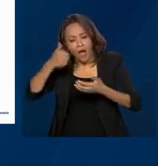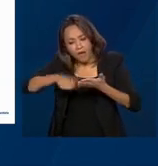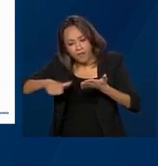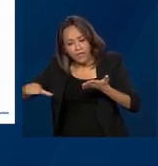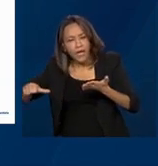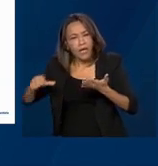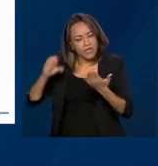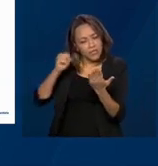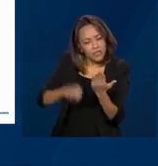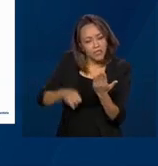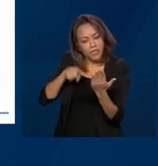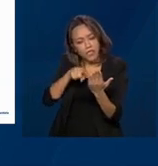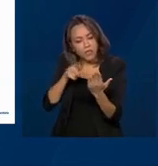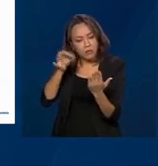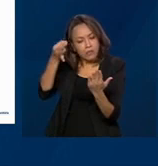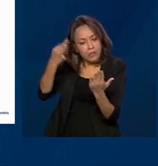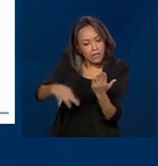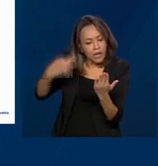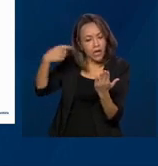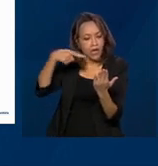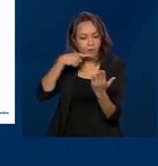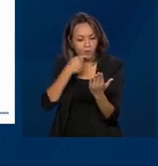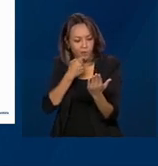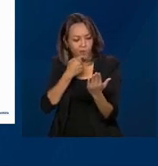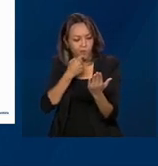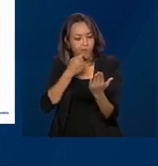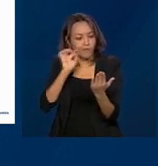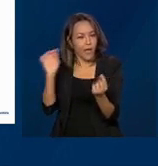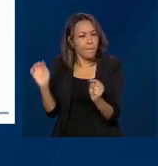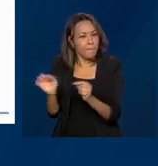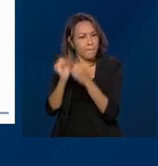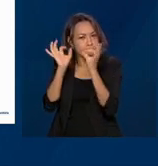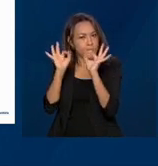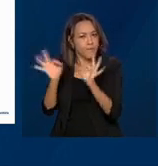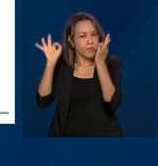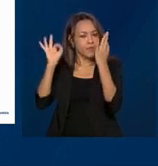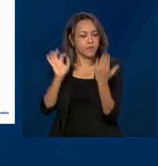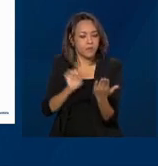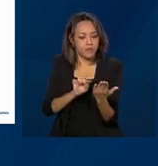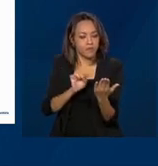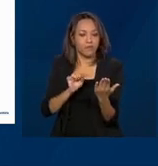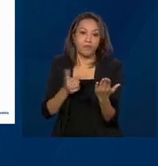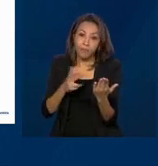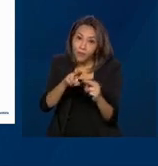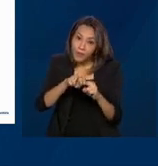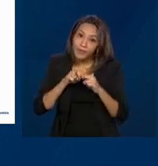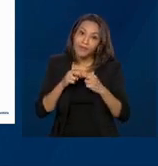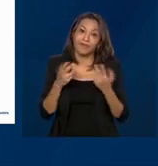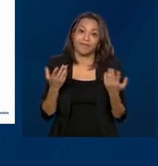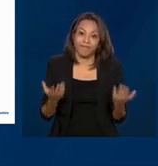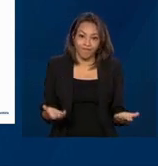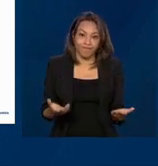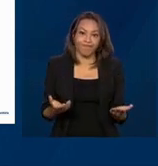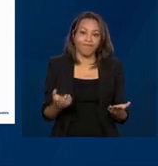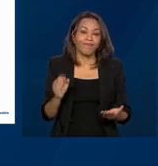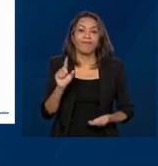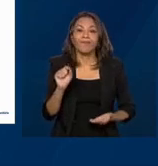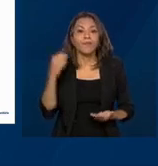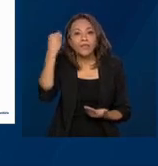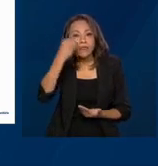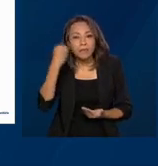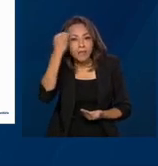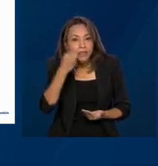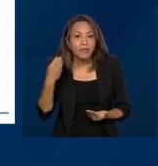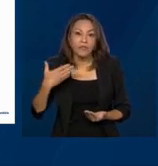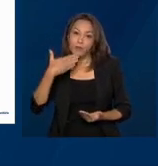saber se aquilo que está sendo alegado confere, corresponde à realidade. Então, por isso que a experiência